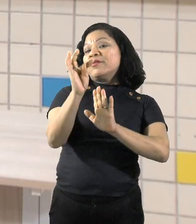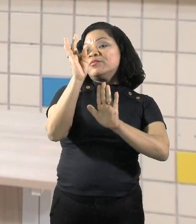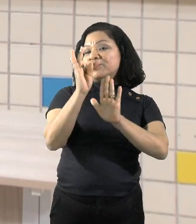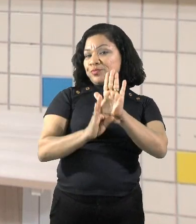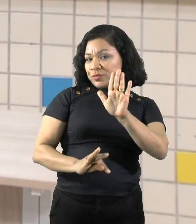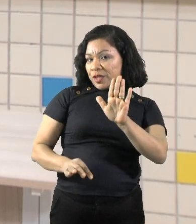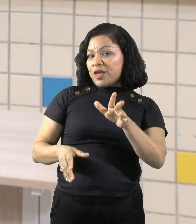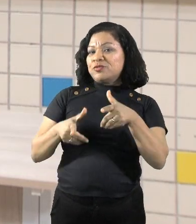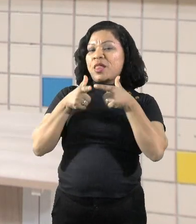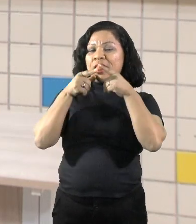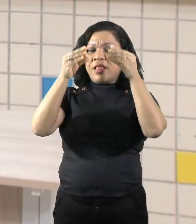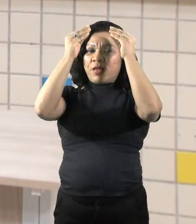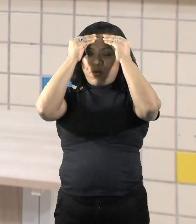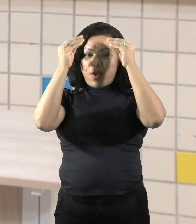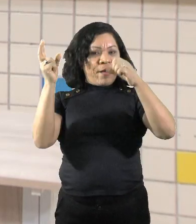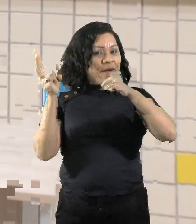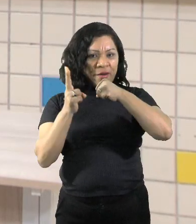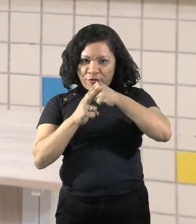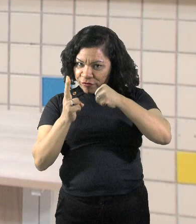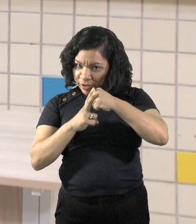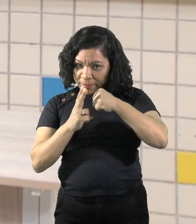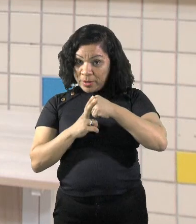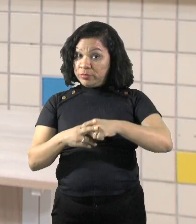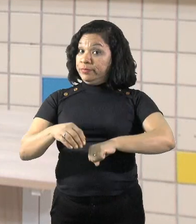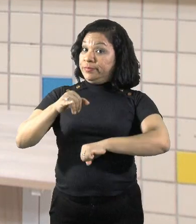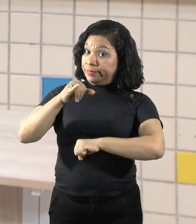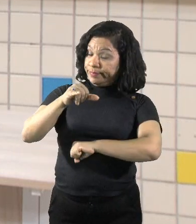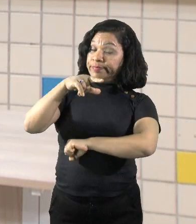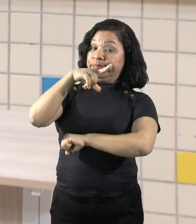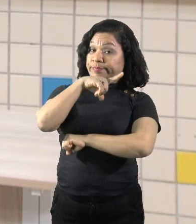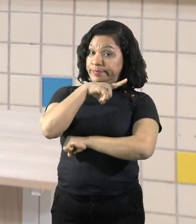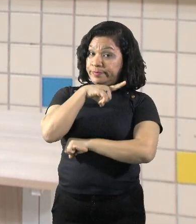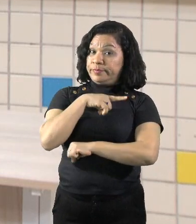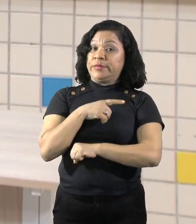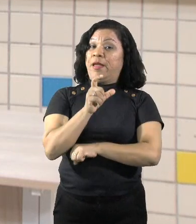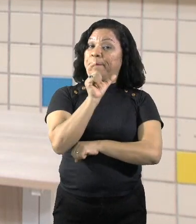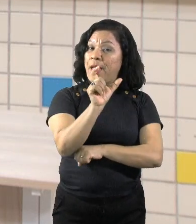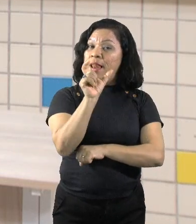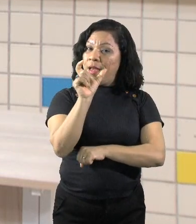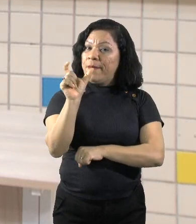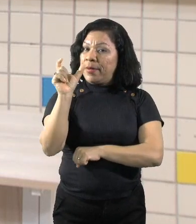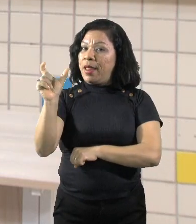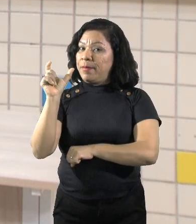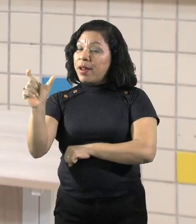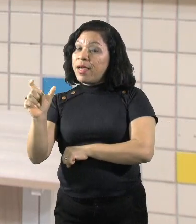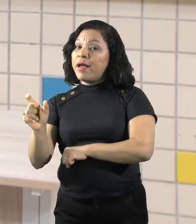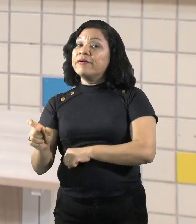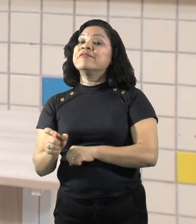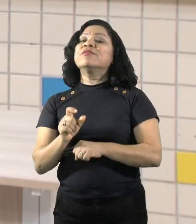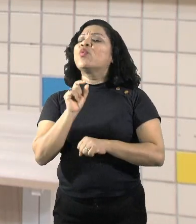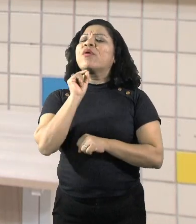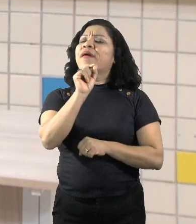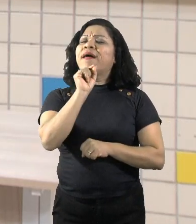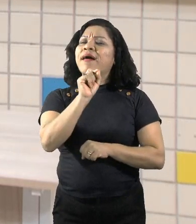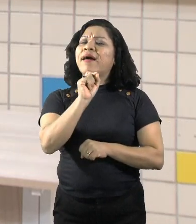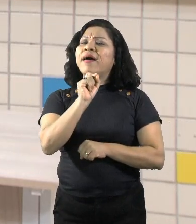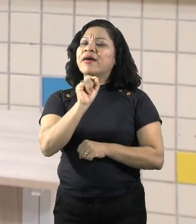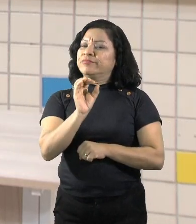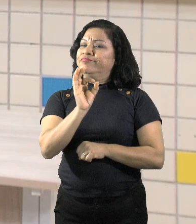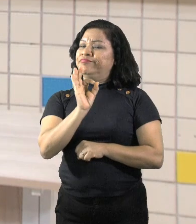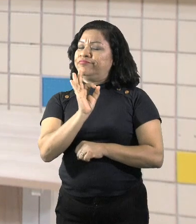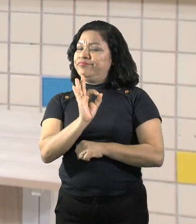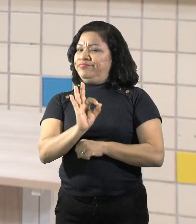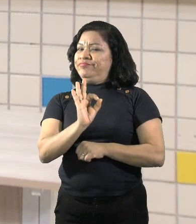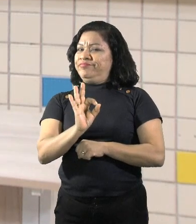não verbal. Quando tem um texto que só tem palavras, o que é, Aniele? Exatamente. Se